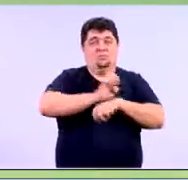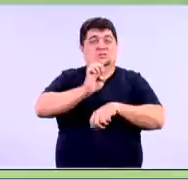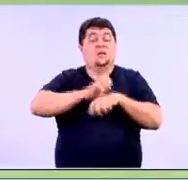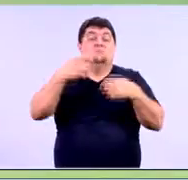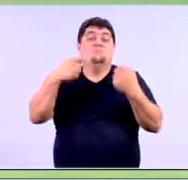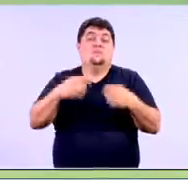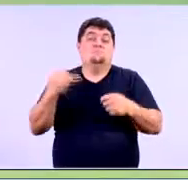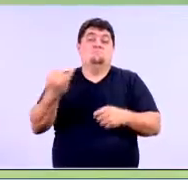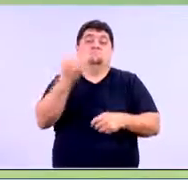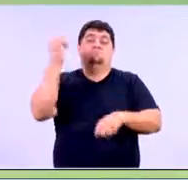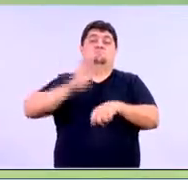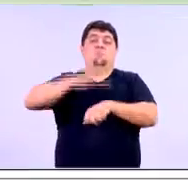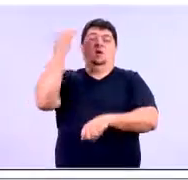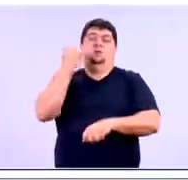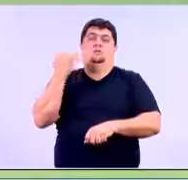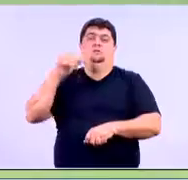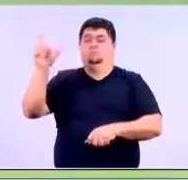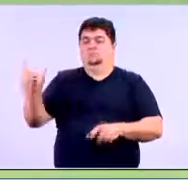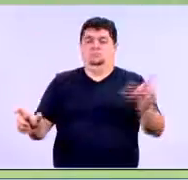bancar suas atividades.